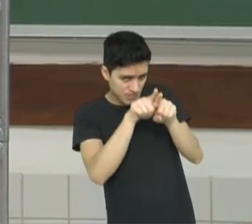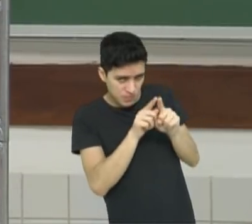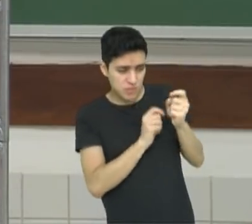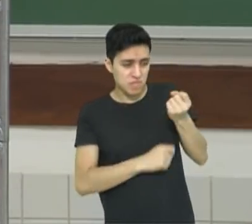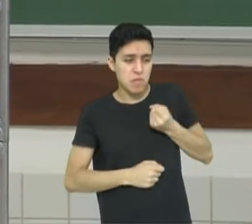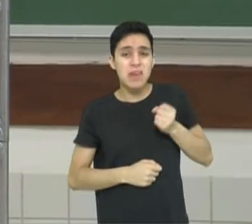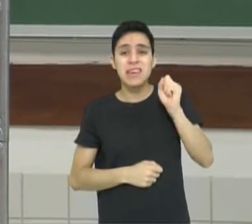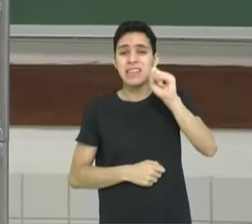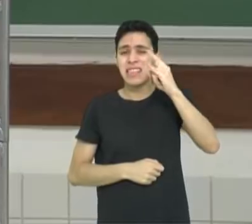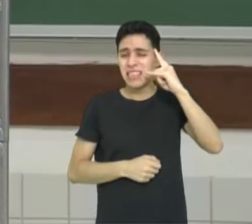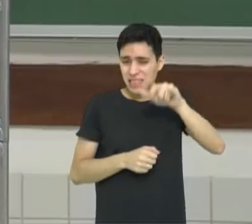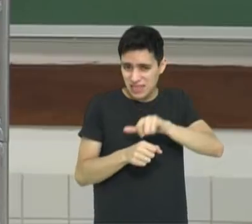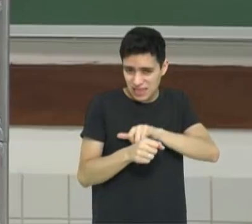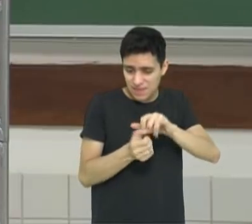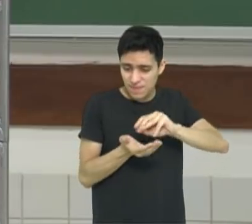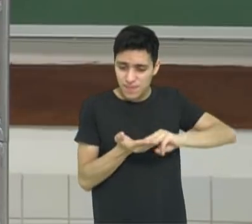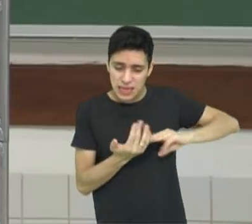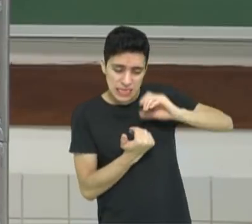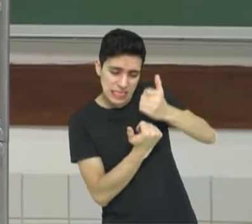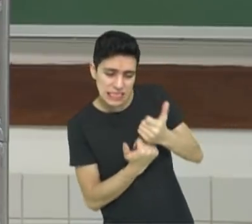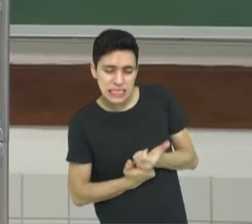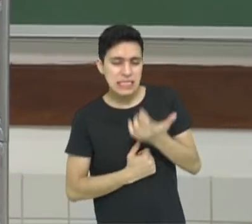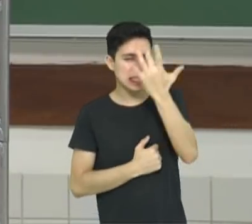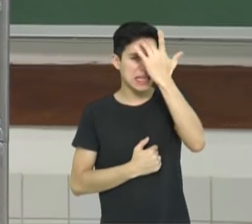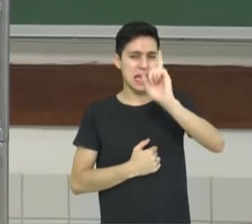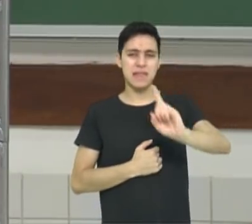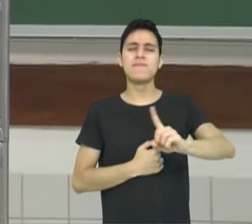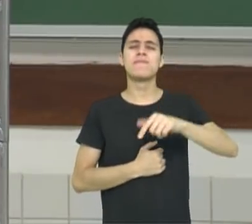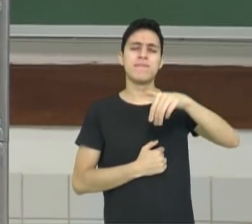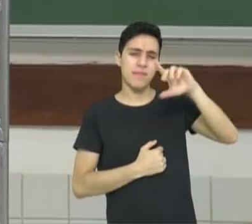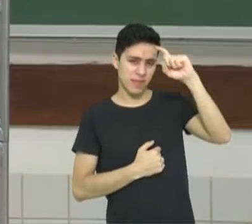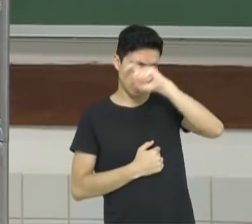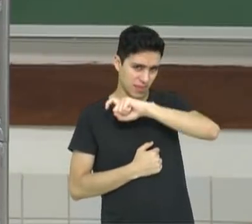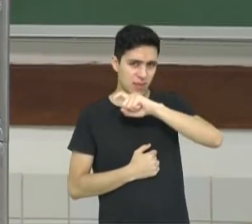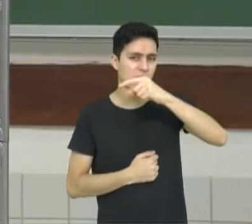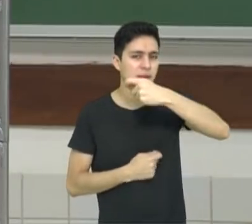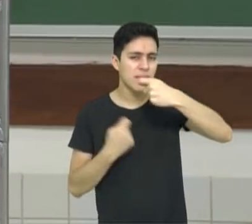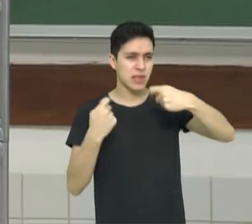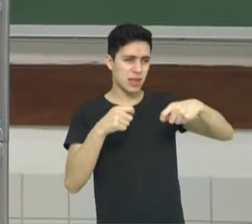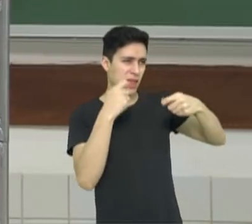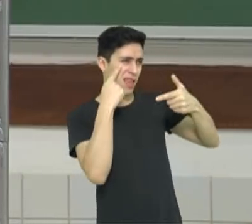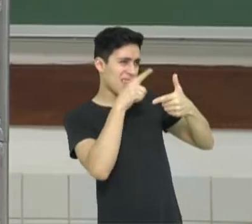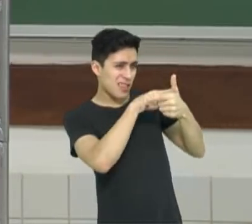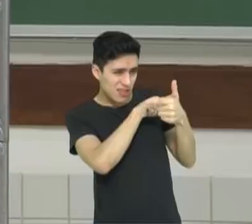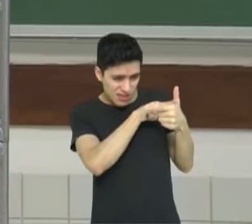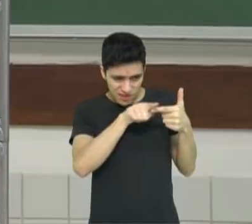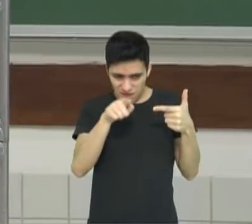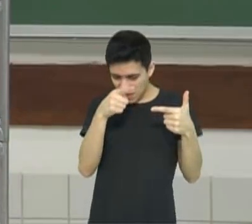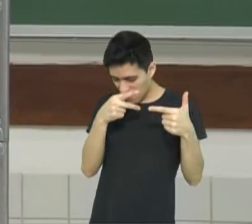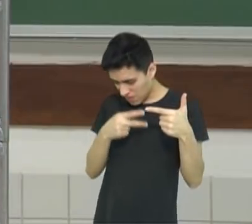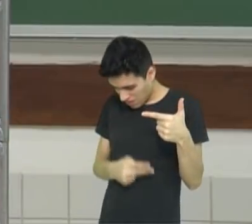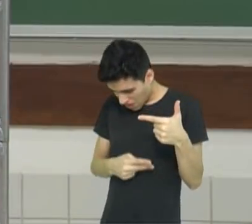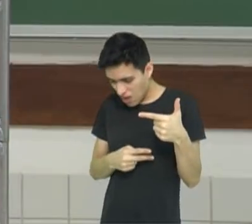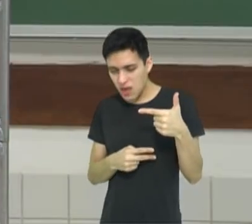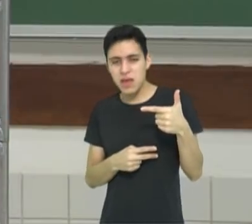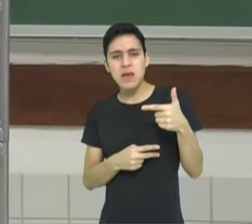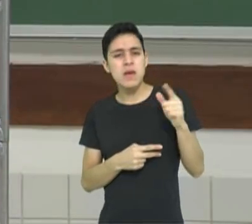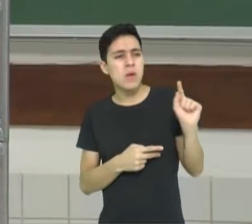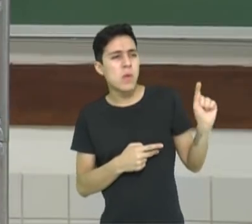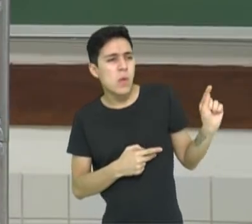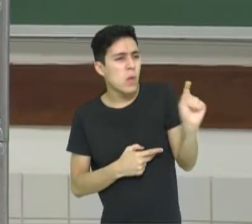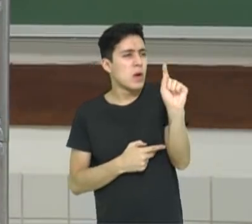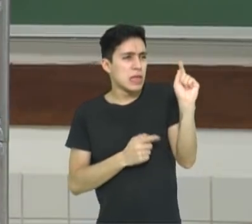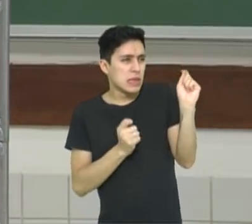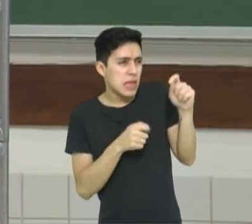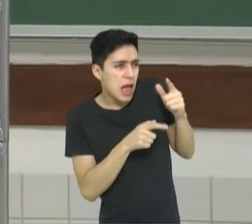da substituição, não ia ficar tão fácil, né? Você ia ter que dividir a equação 2 ali, né? Todos são múltiplos de